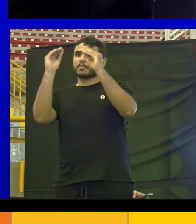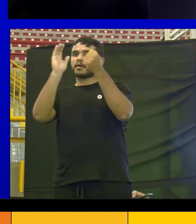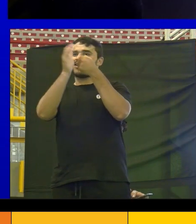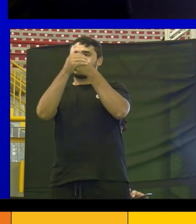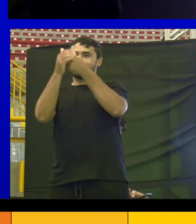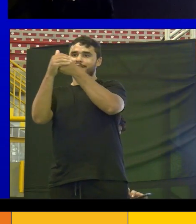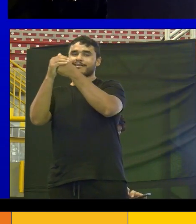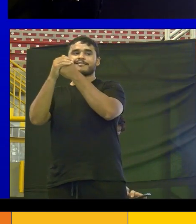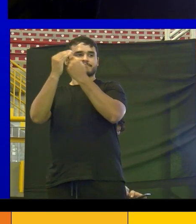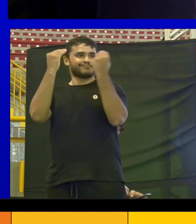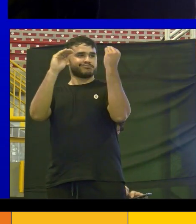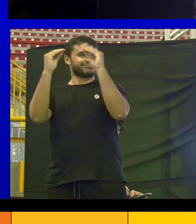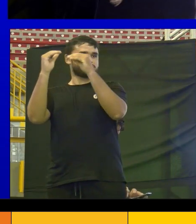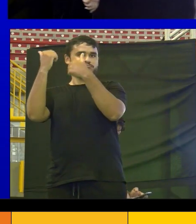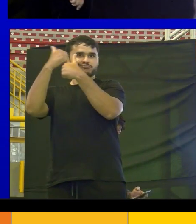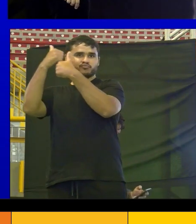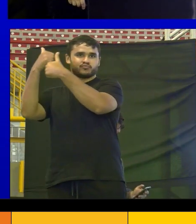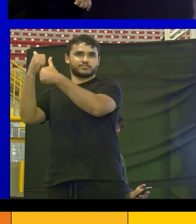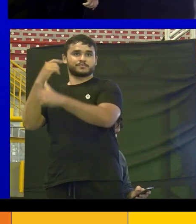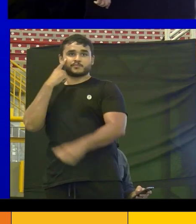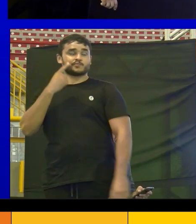Ótimo. Agora vamos lá, ó.